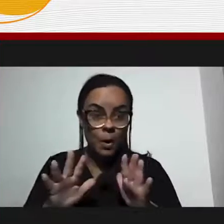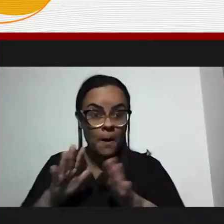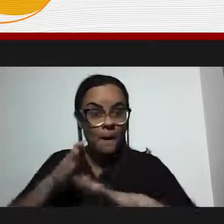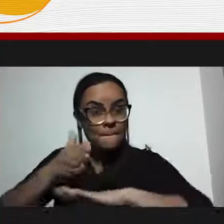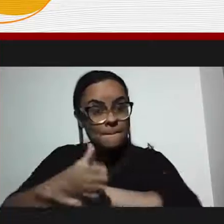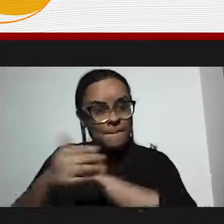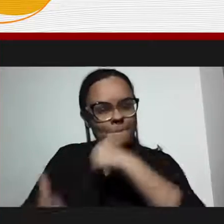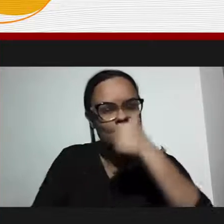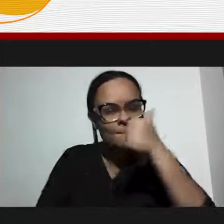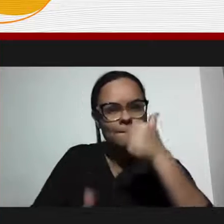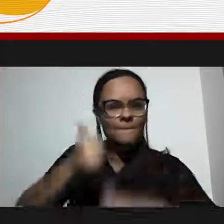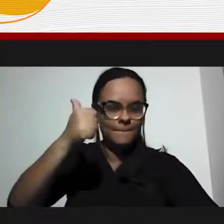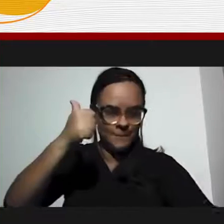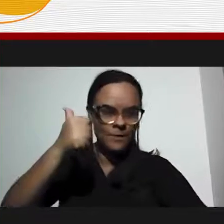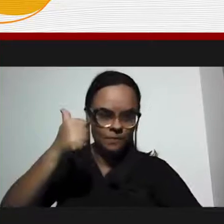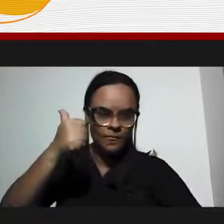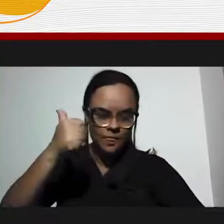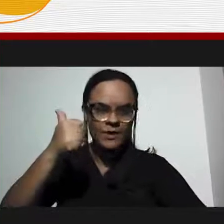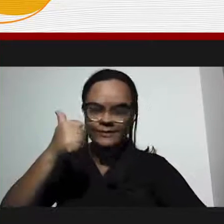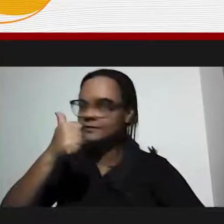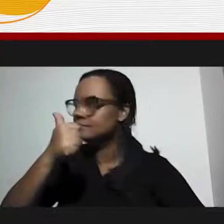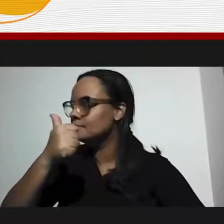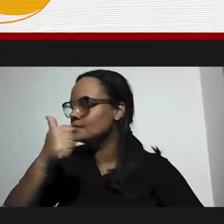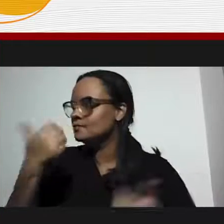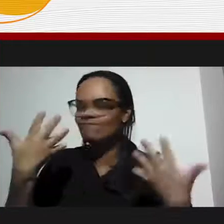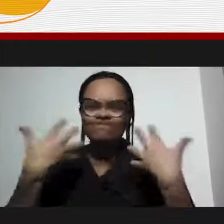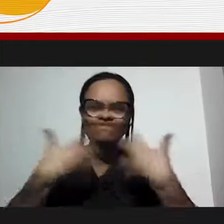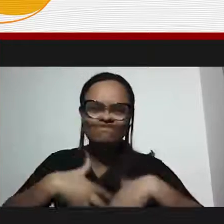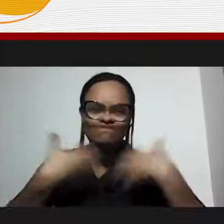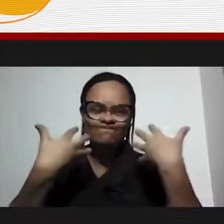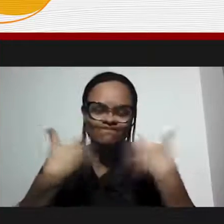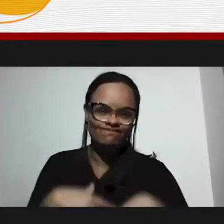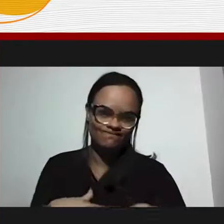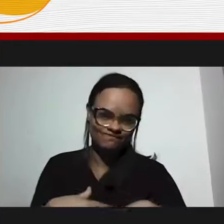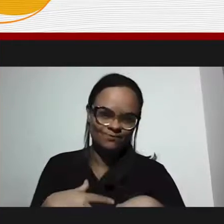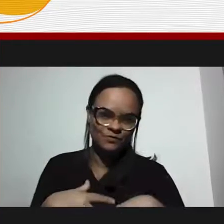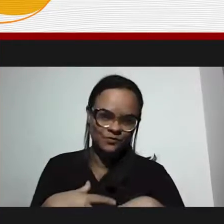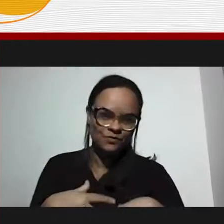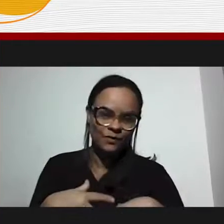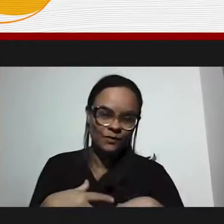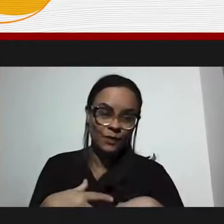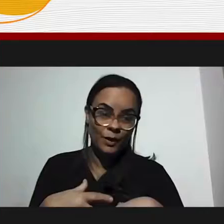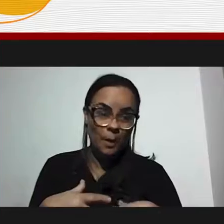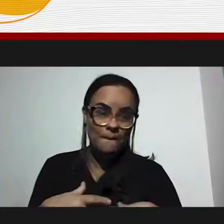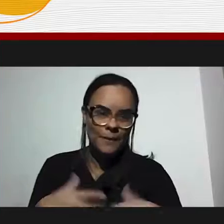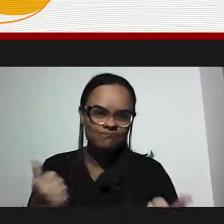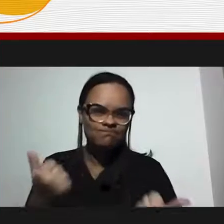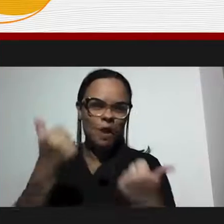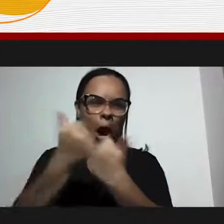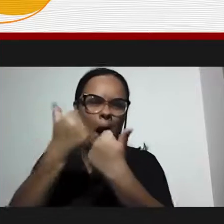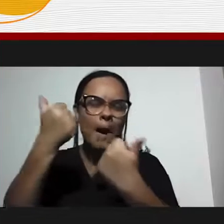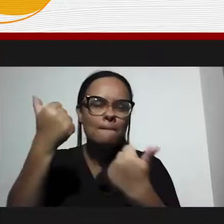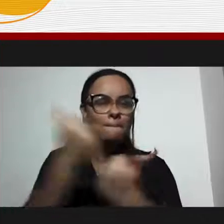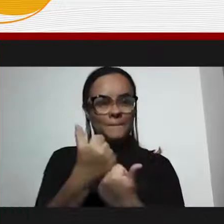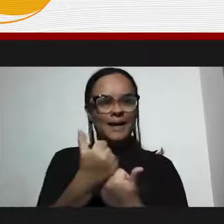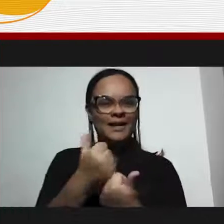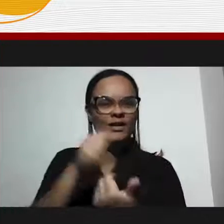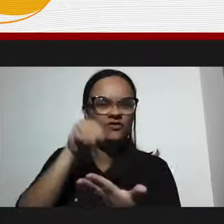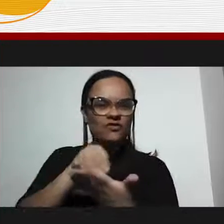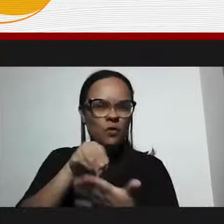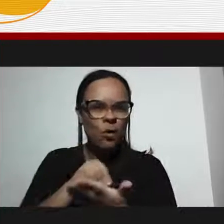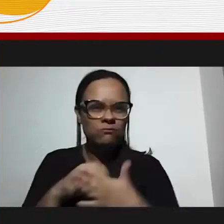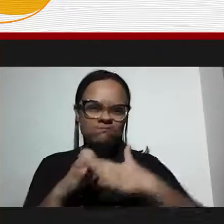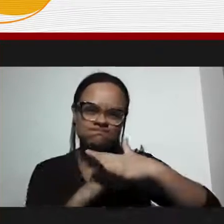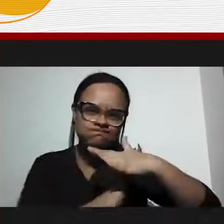no esporte, a outra grande dificuldade foi a falta de patrocínio. Foi os